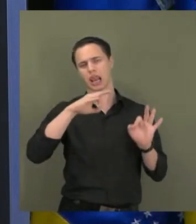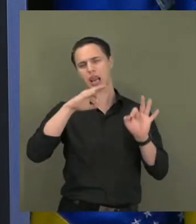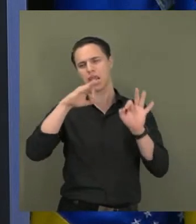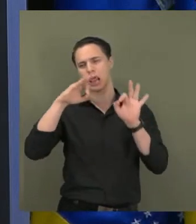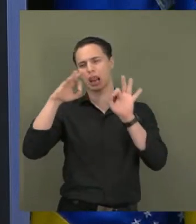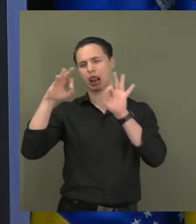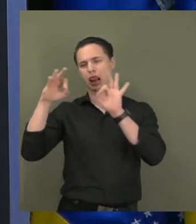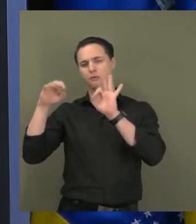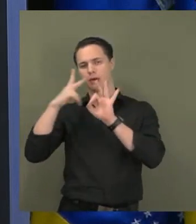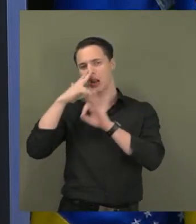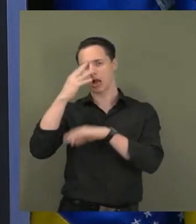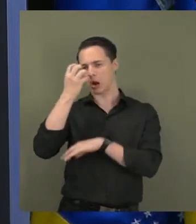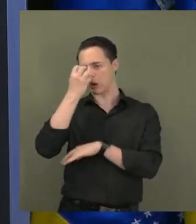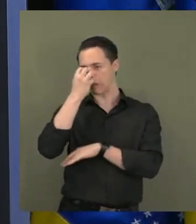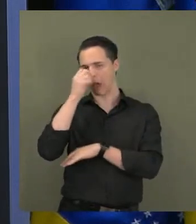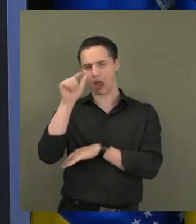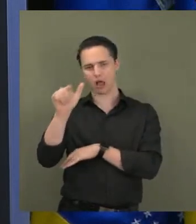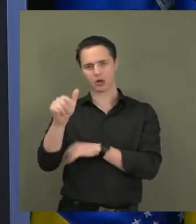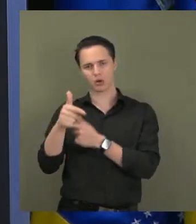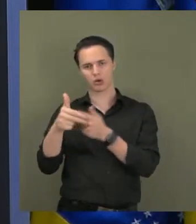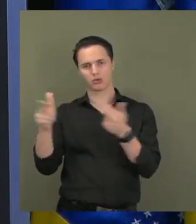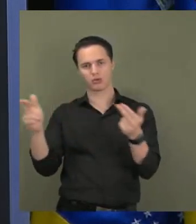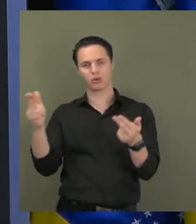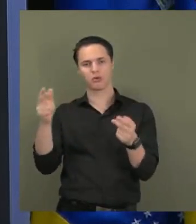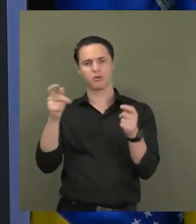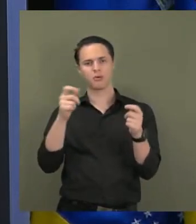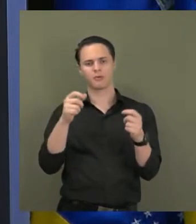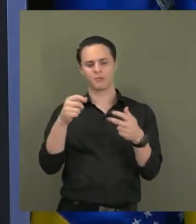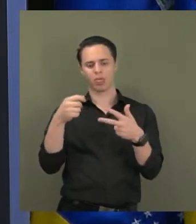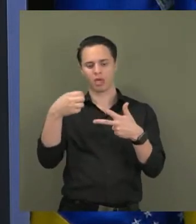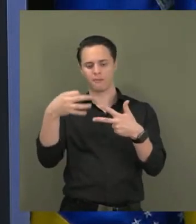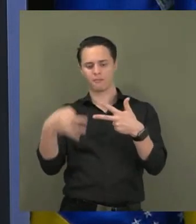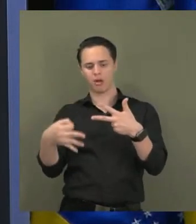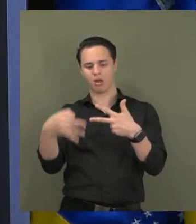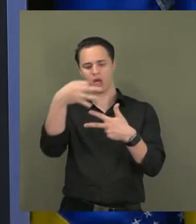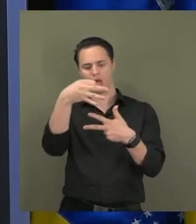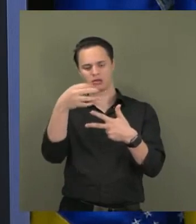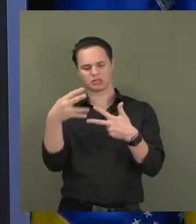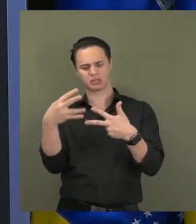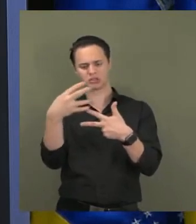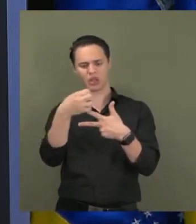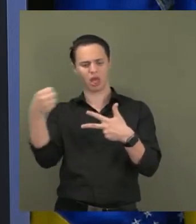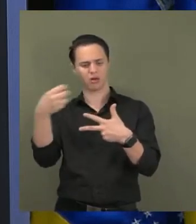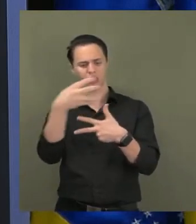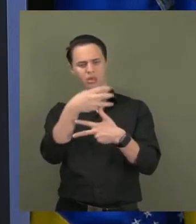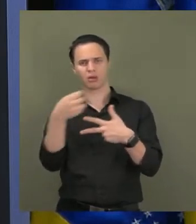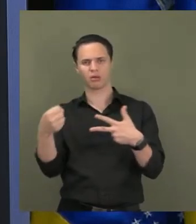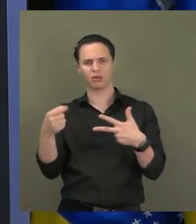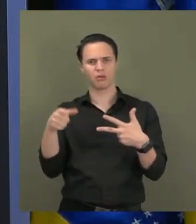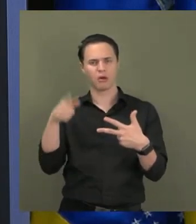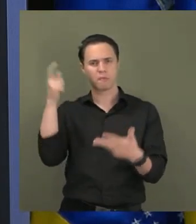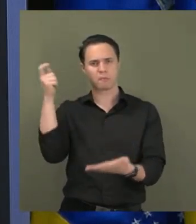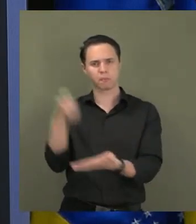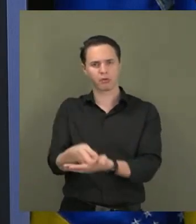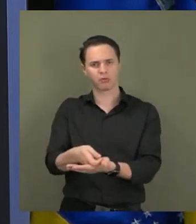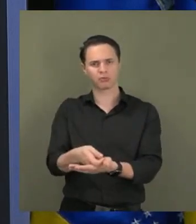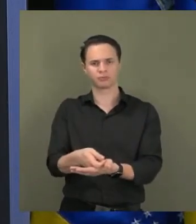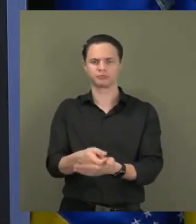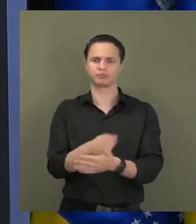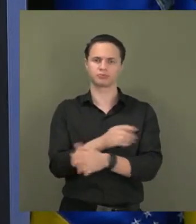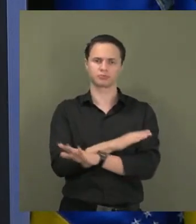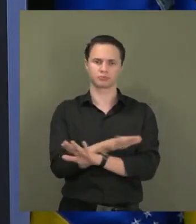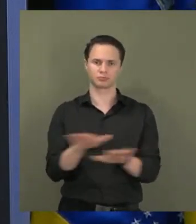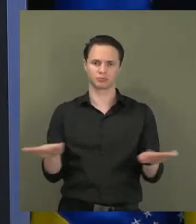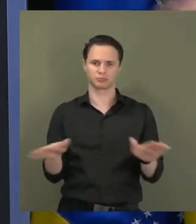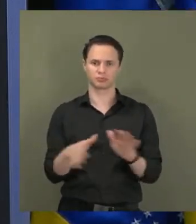que infelizmente vem acontecendo de um poder invadindo o outro, que é o poder judiciário, invadindo